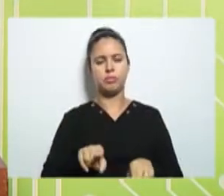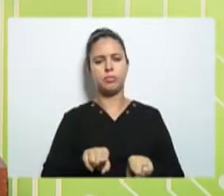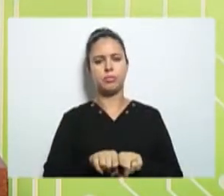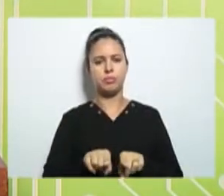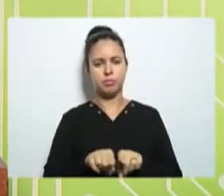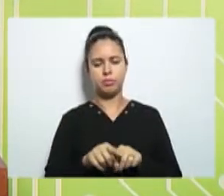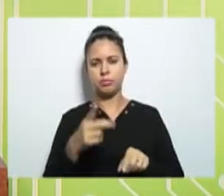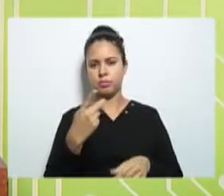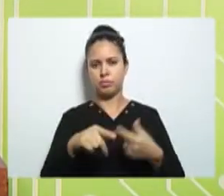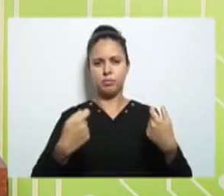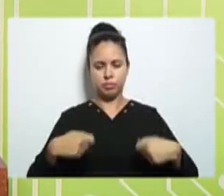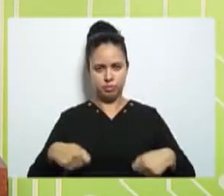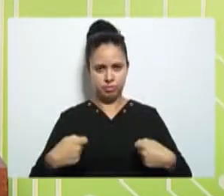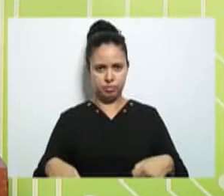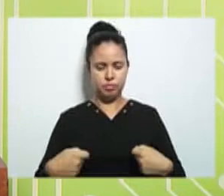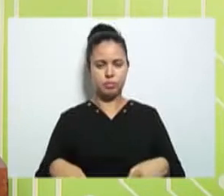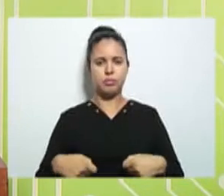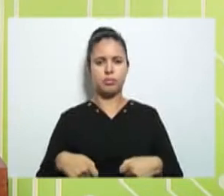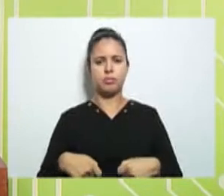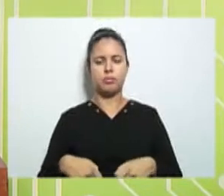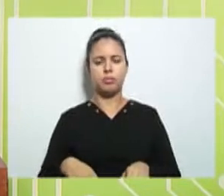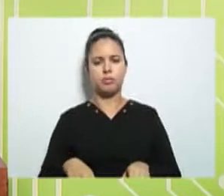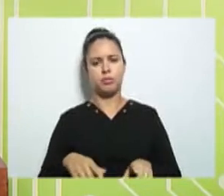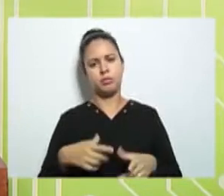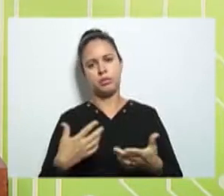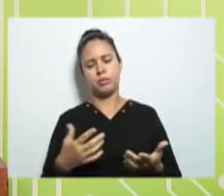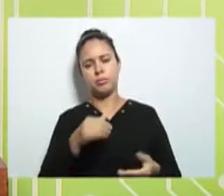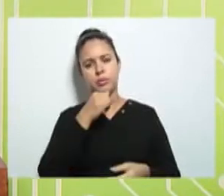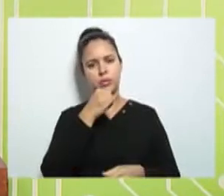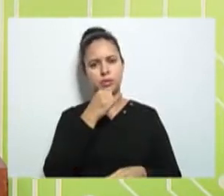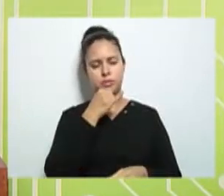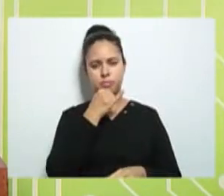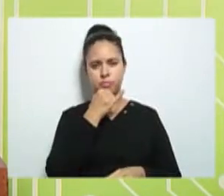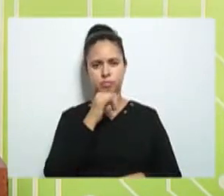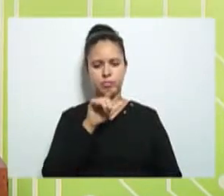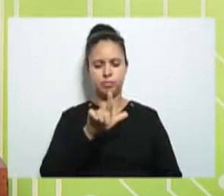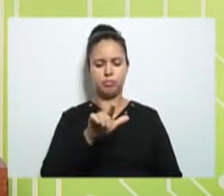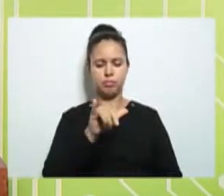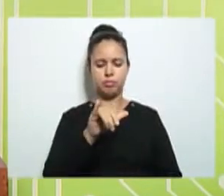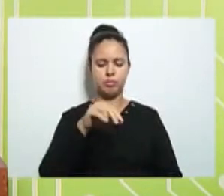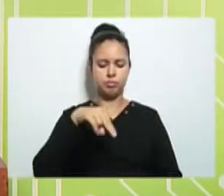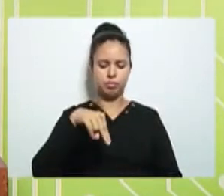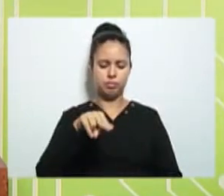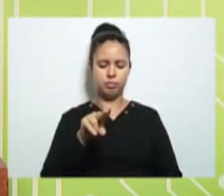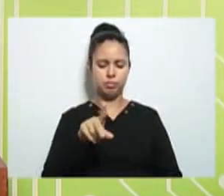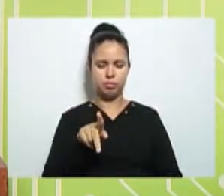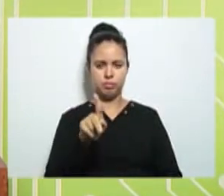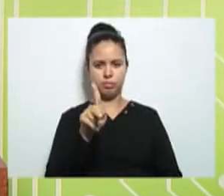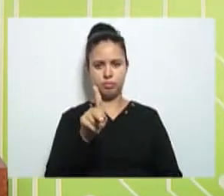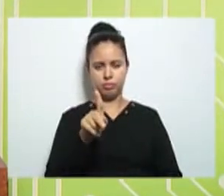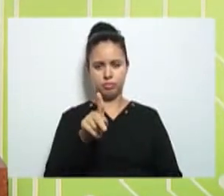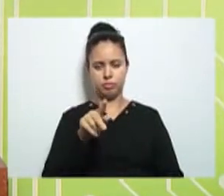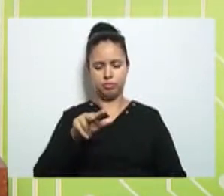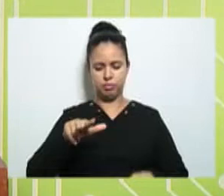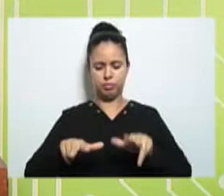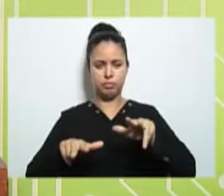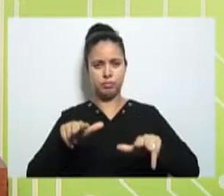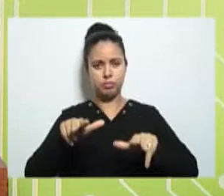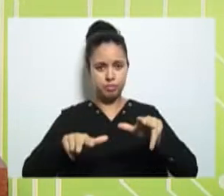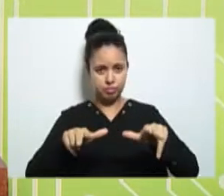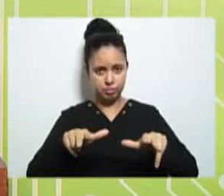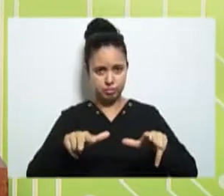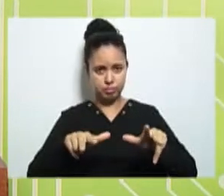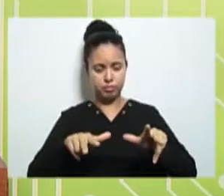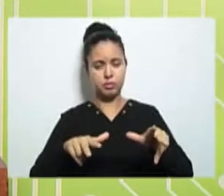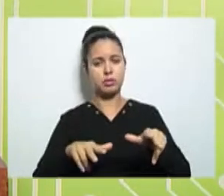suas necessidades, tá? Linux, qual é a diferença do Linux para o Windows, tá? O Windows, ele é um sistema que a